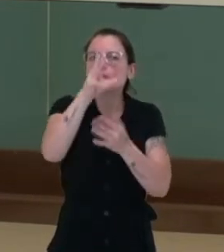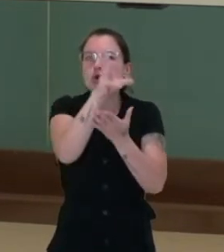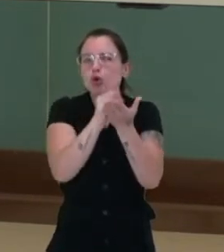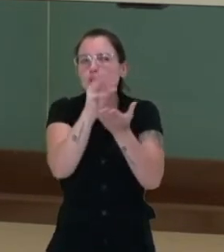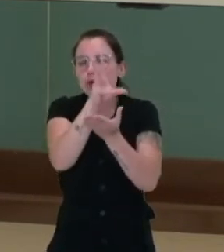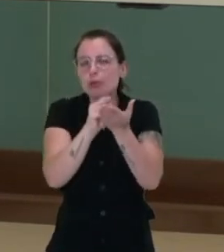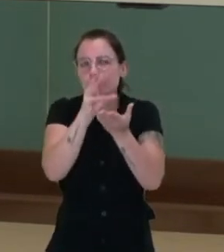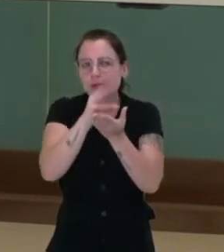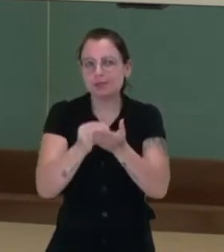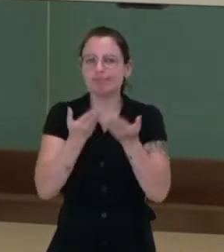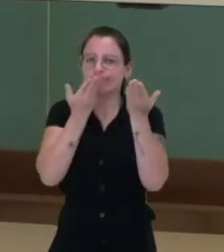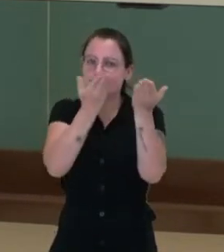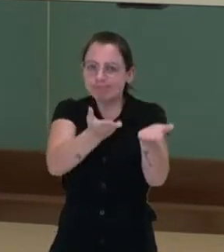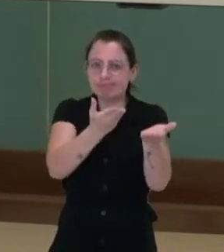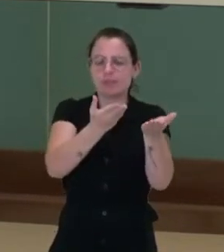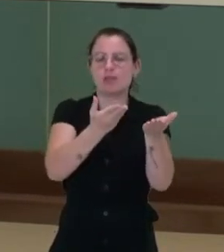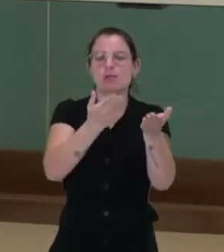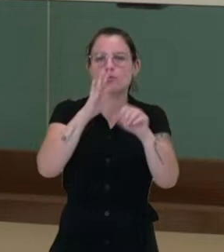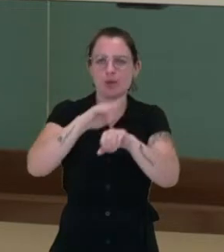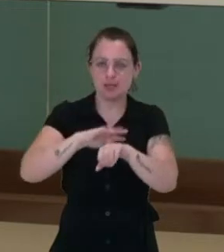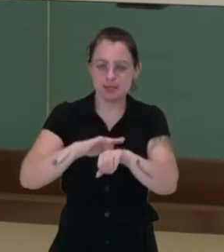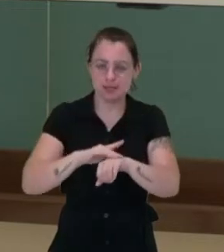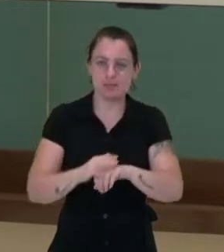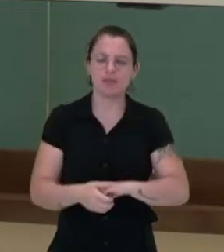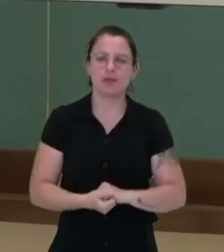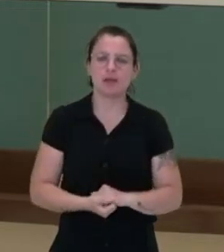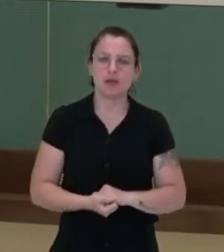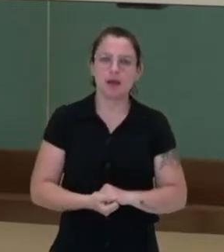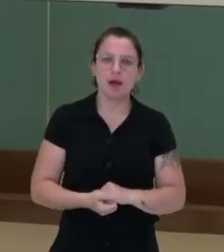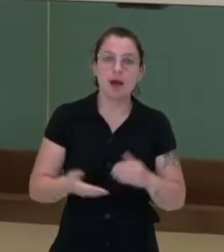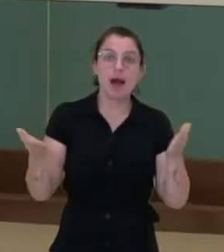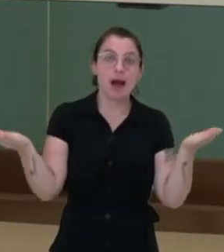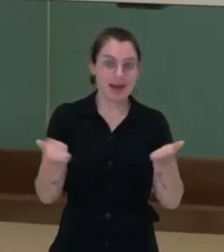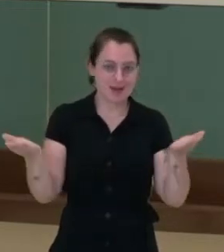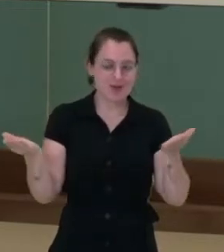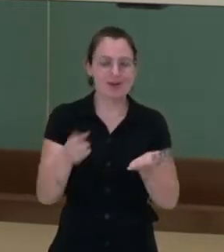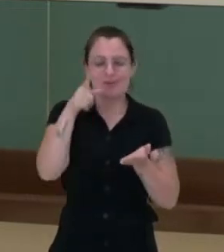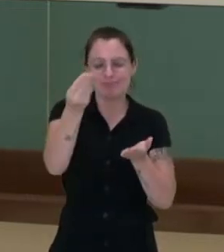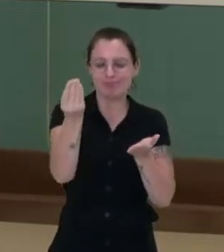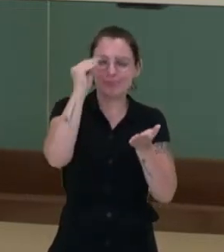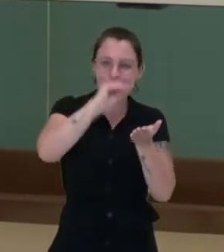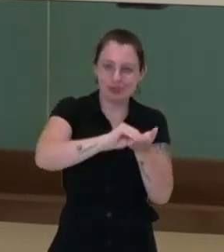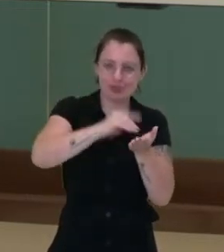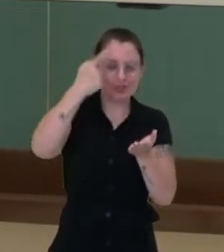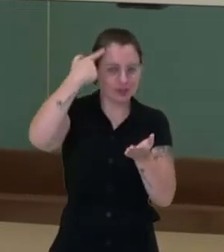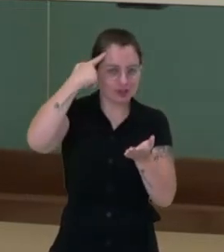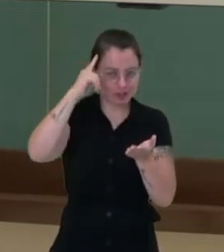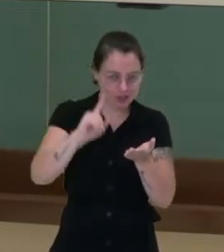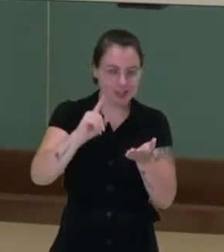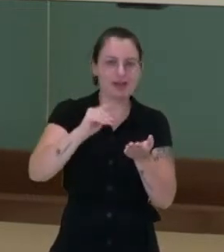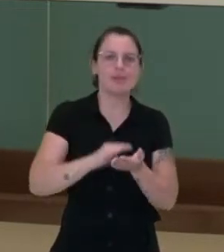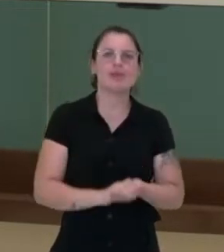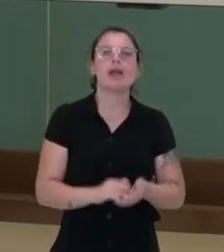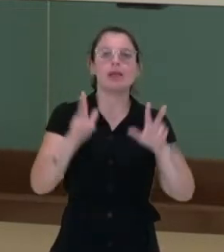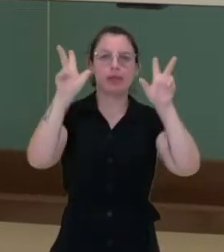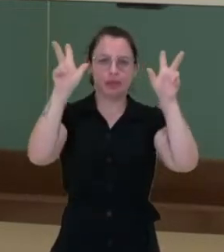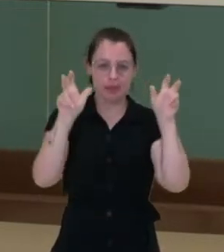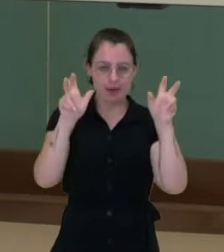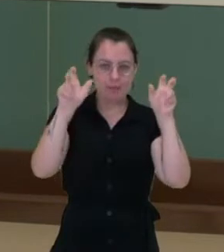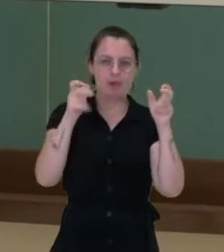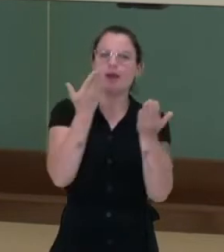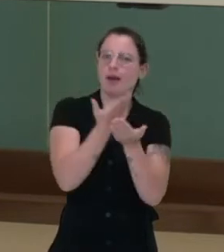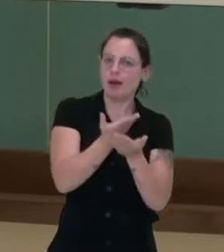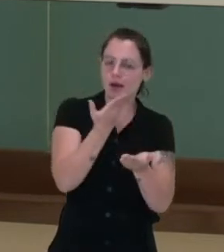essas principais doenças. Coloque no seu caderno a data, o tema dessa aula e faça uma listinha.